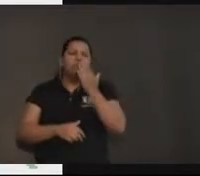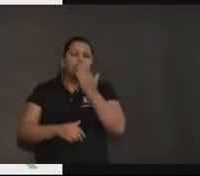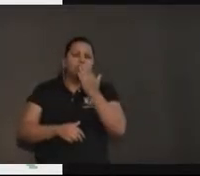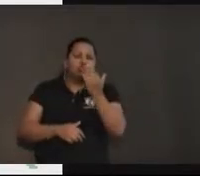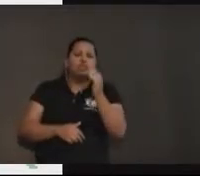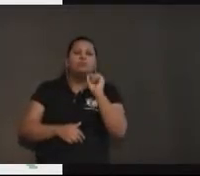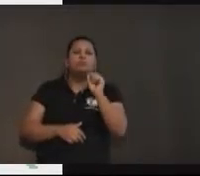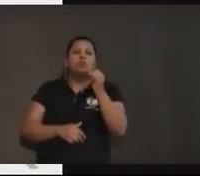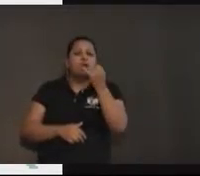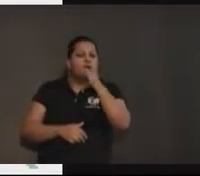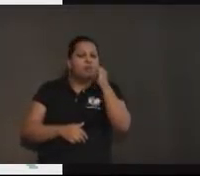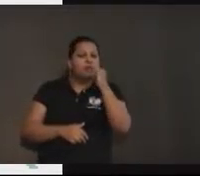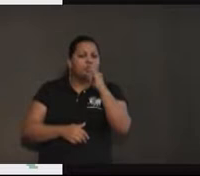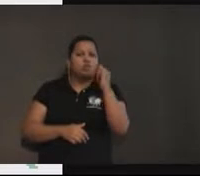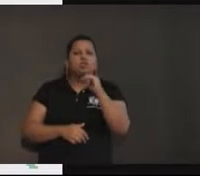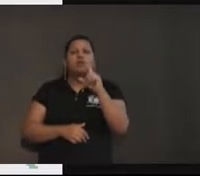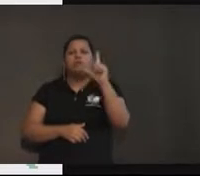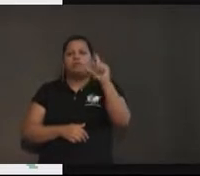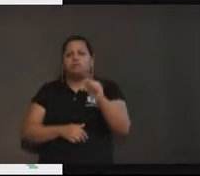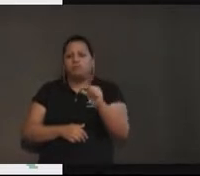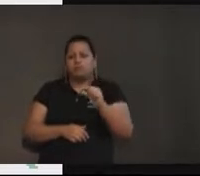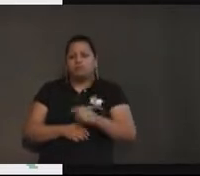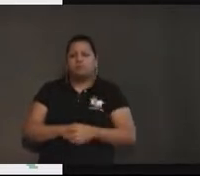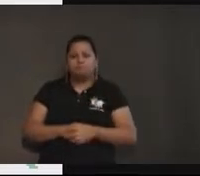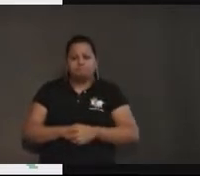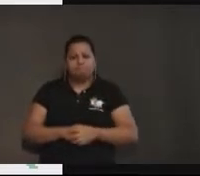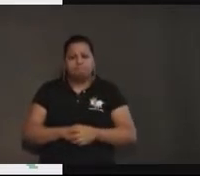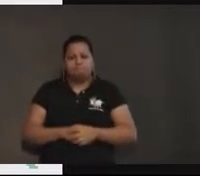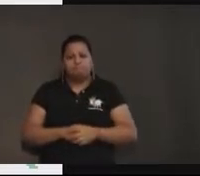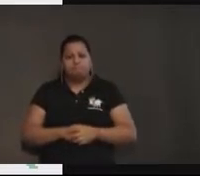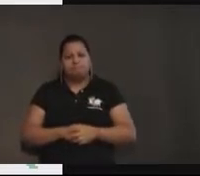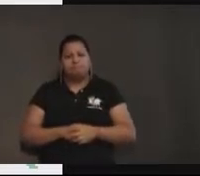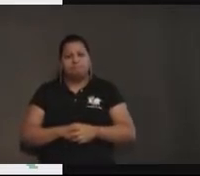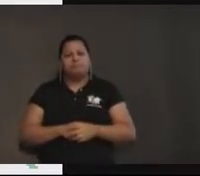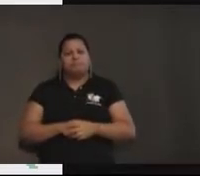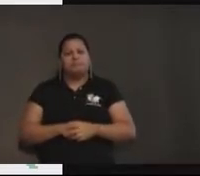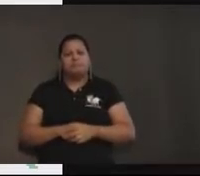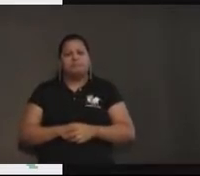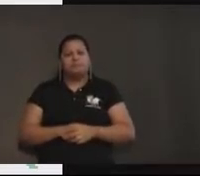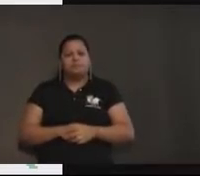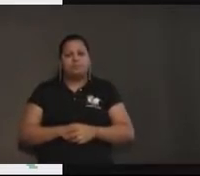energia mínima Ground state positiva para o problema então